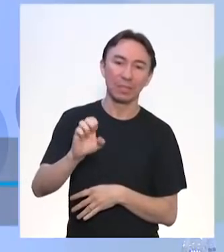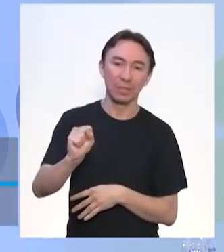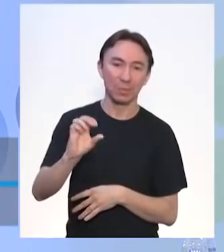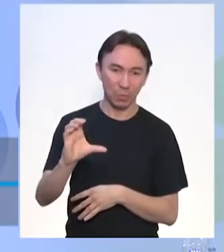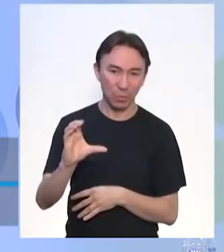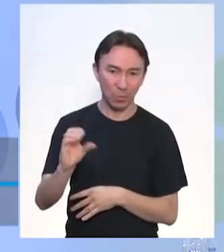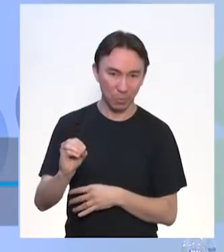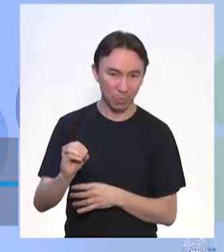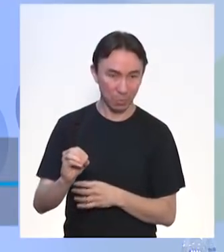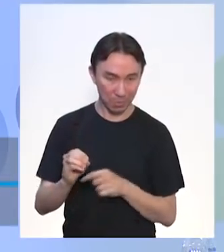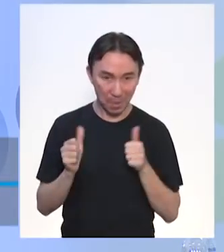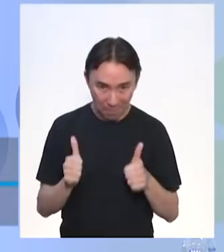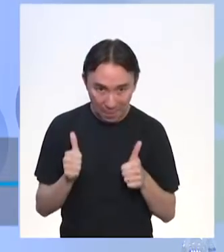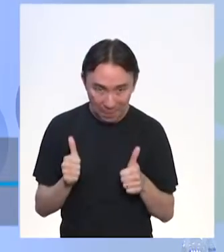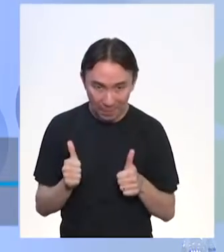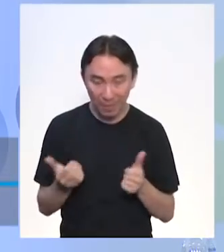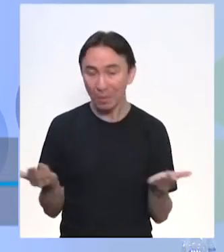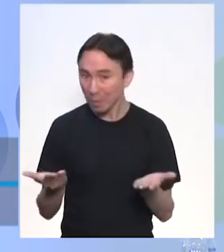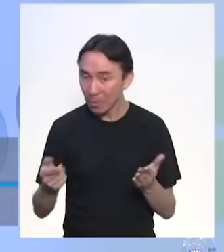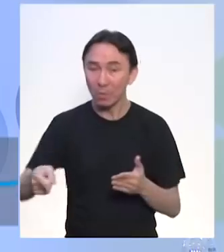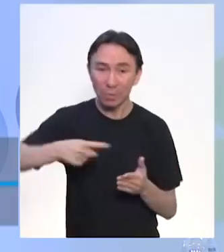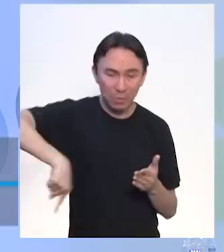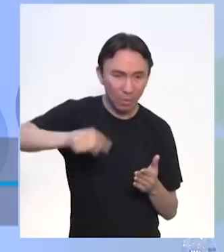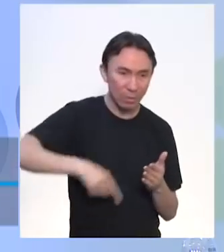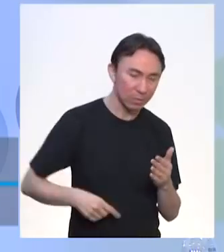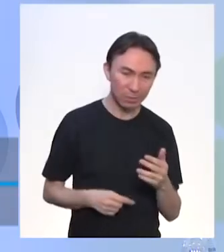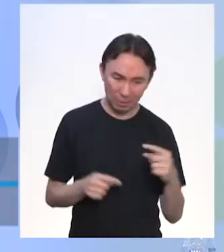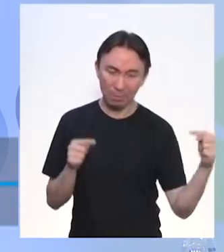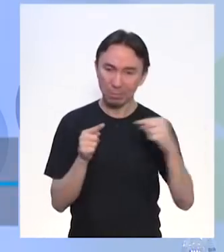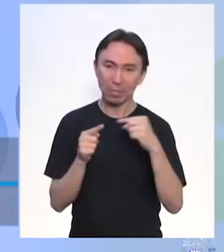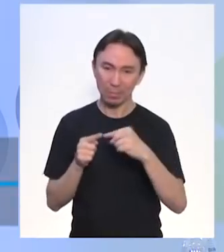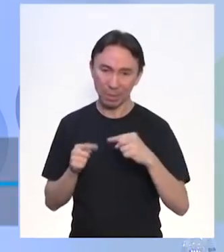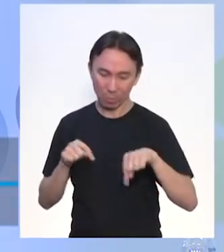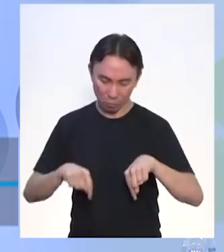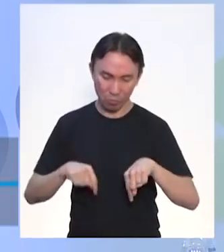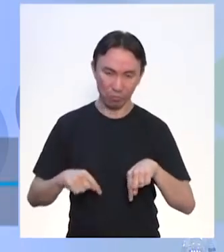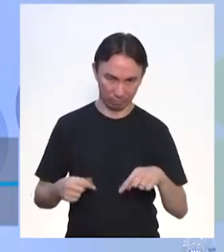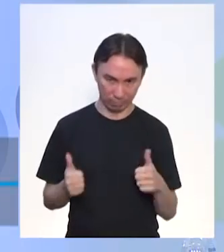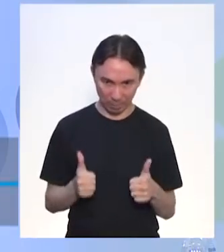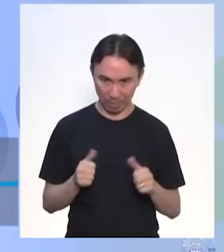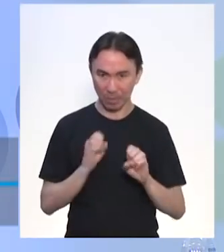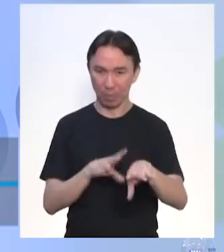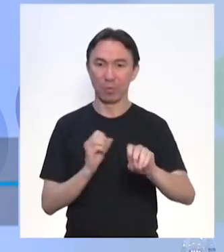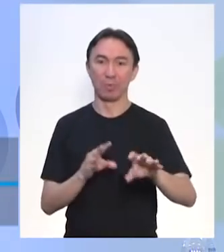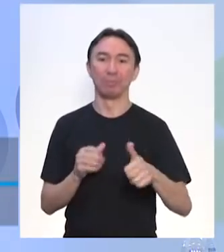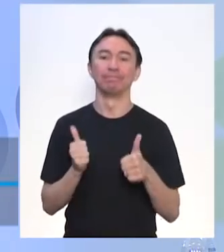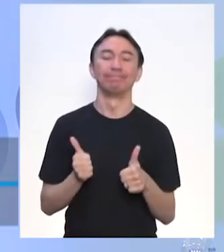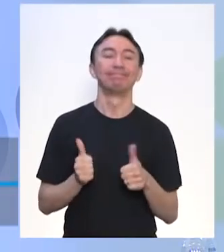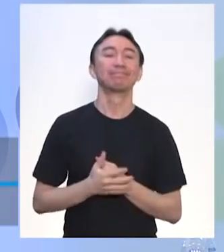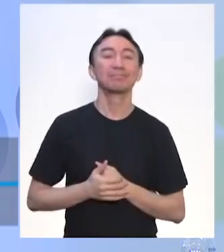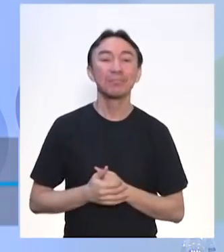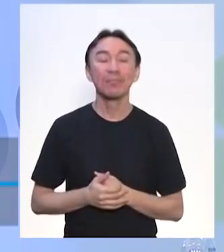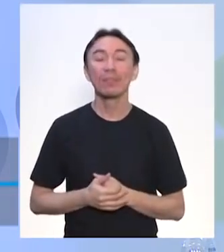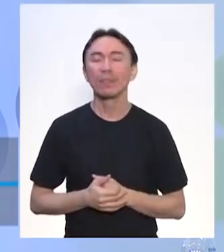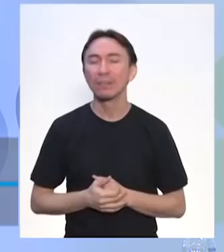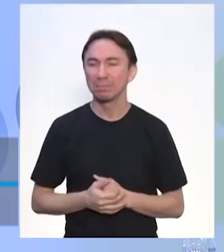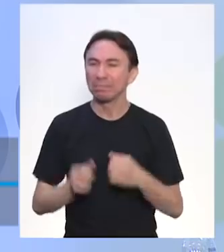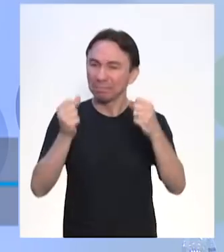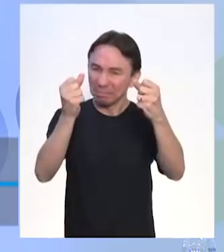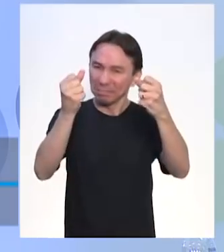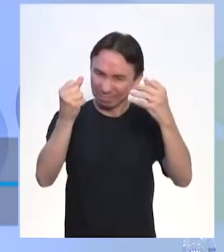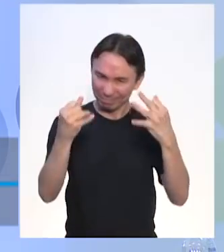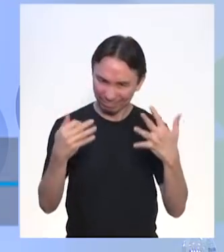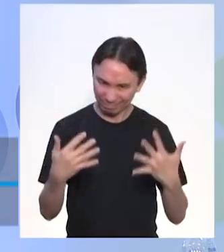dos nossos encontros no dia de hoje. Já que eu contei para vocês como